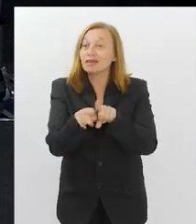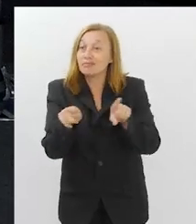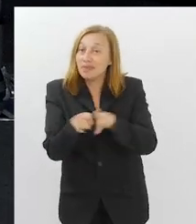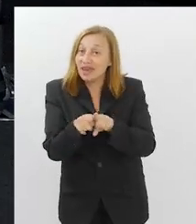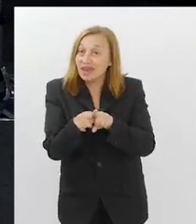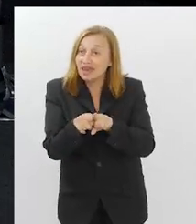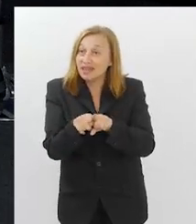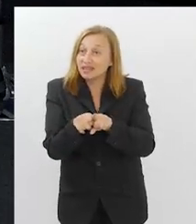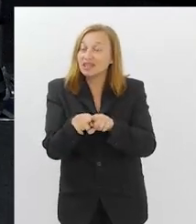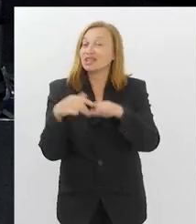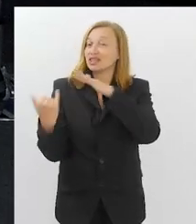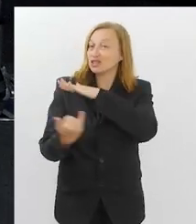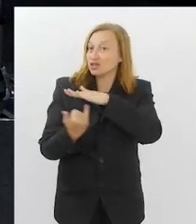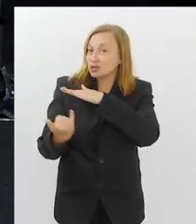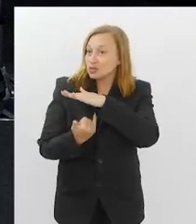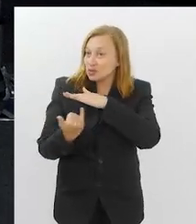também